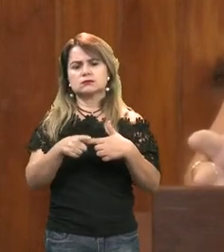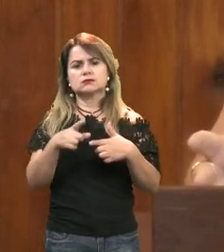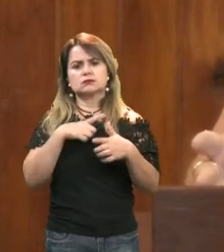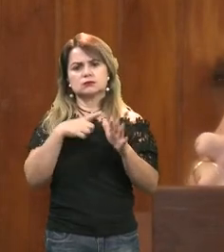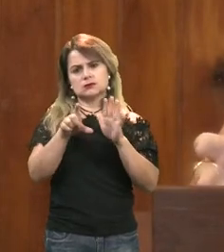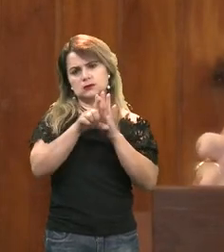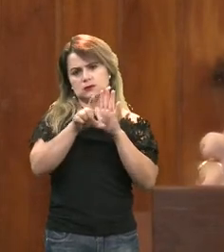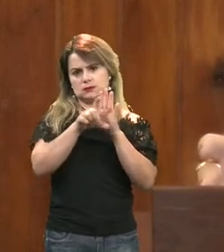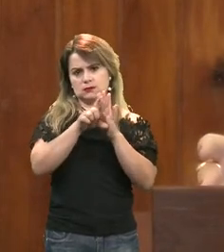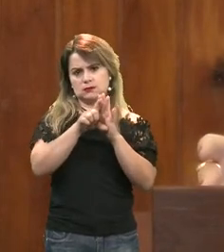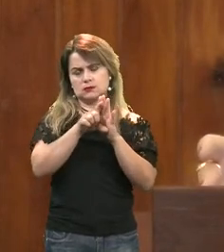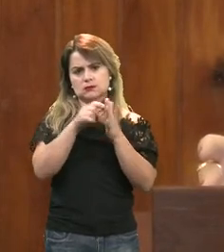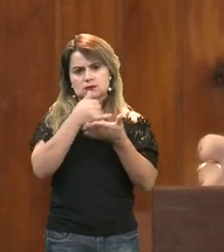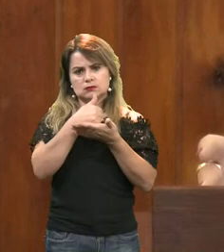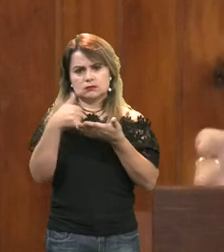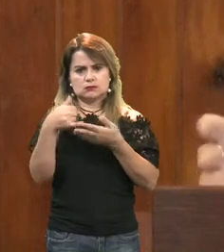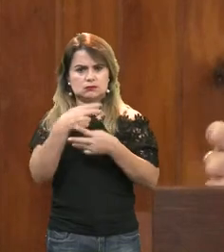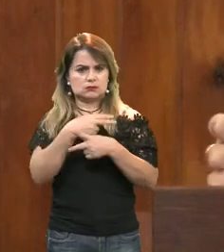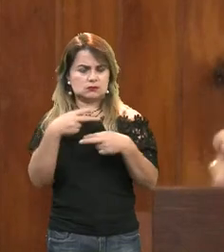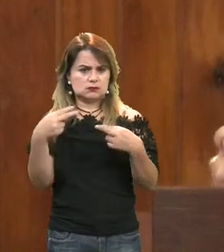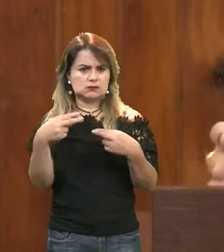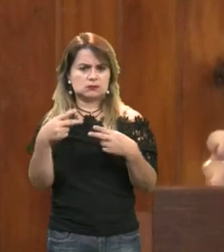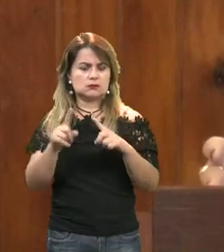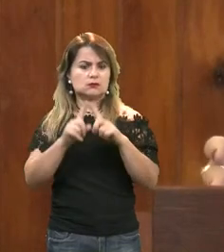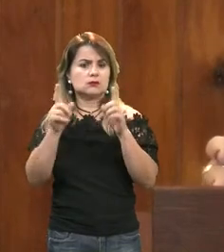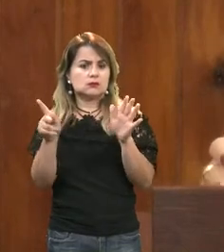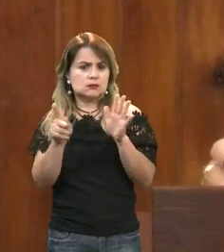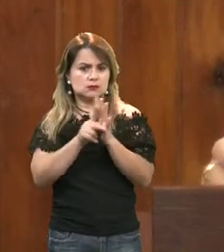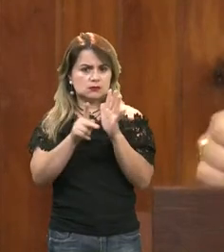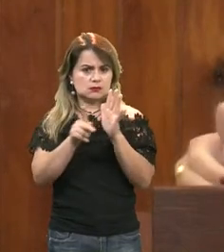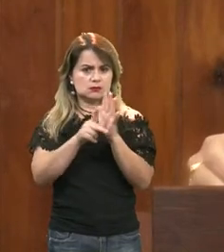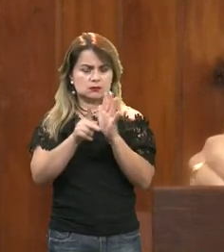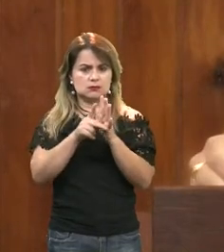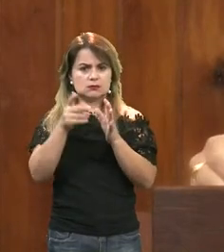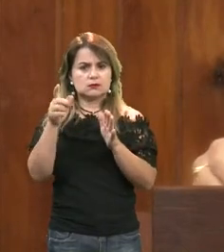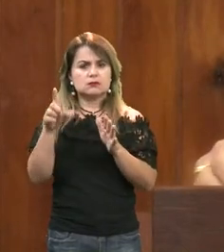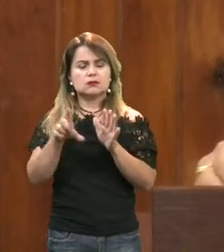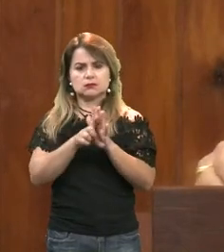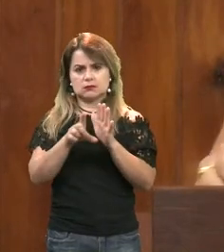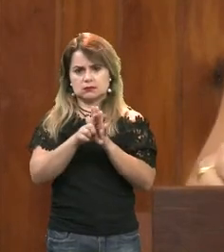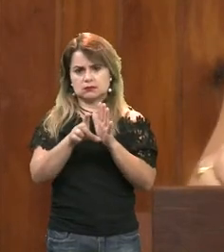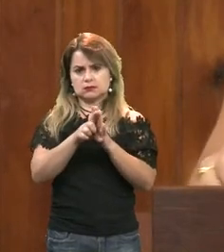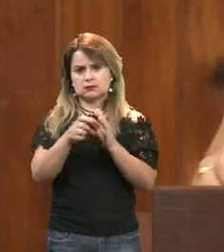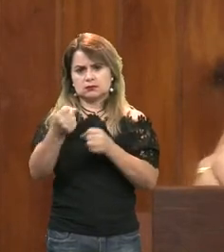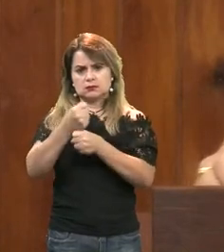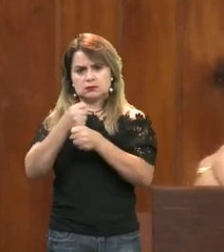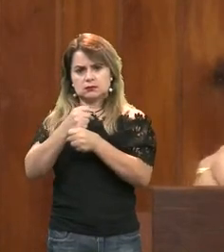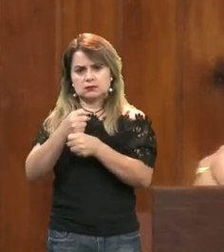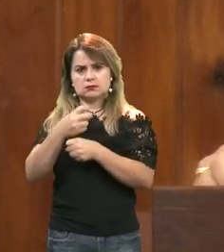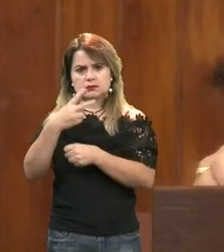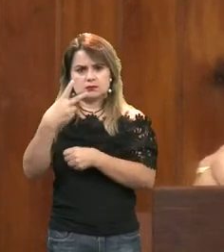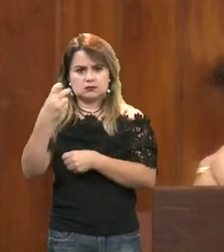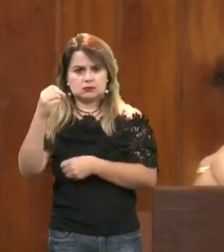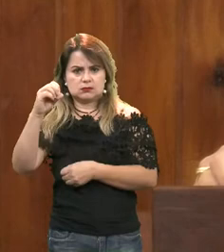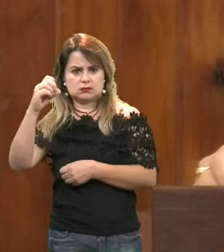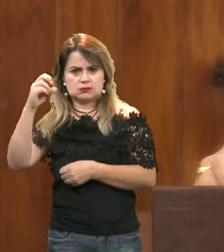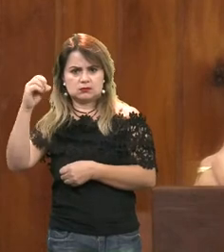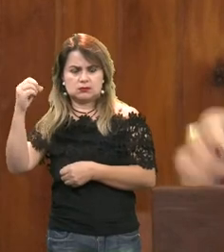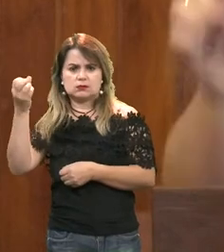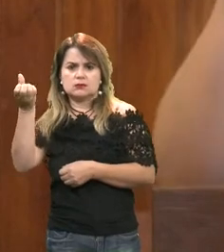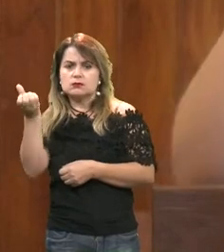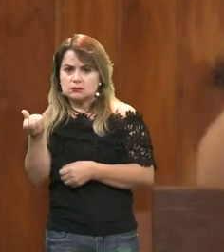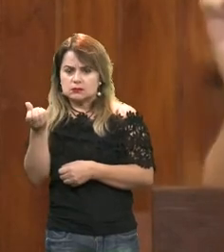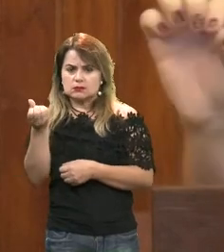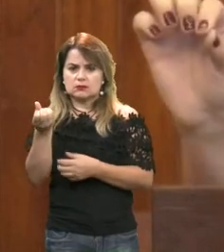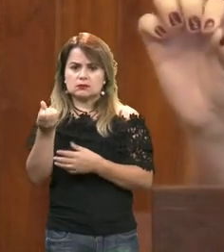drogas. Só que a própria lei de drogas, de 2006,